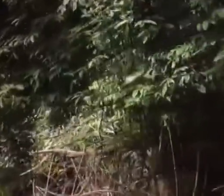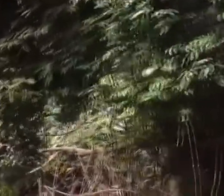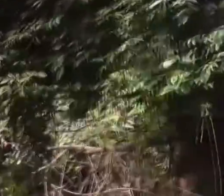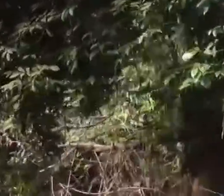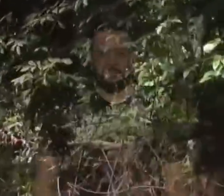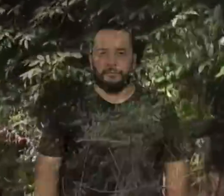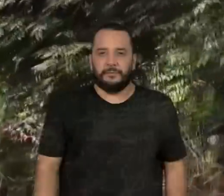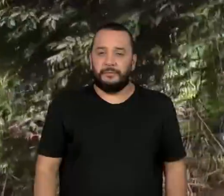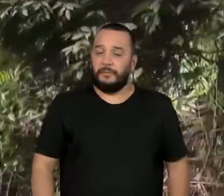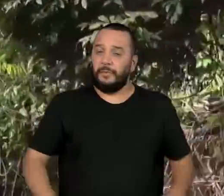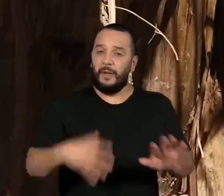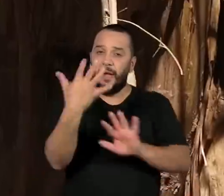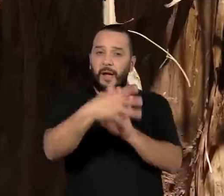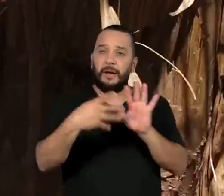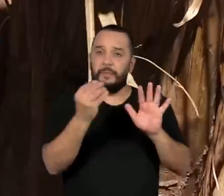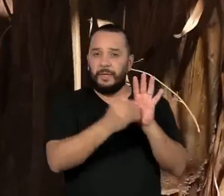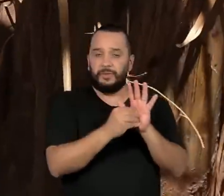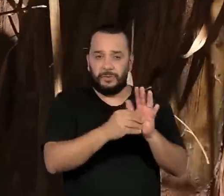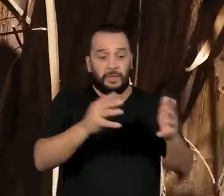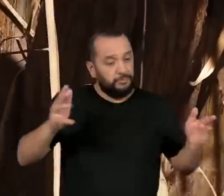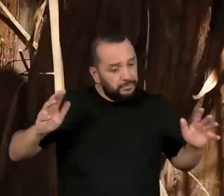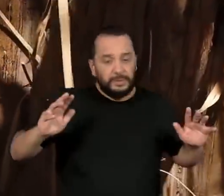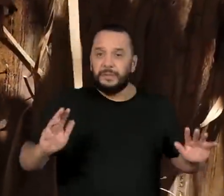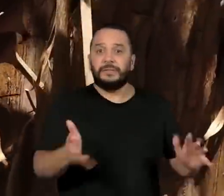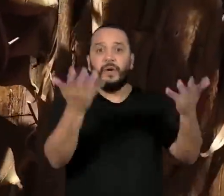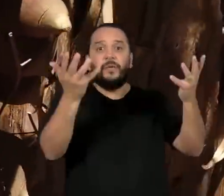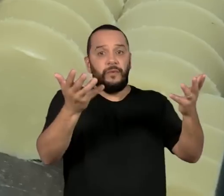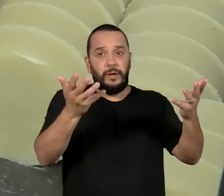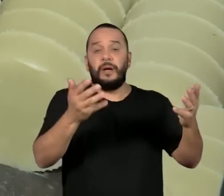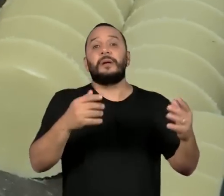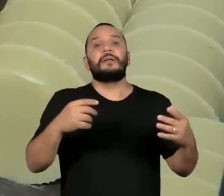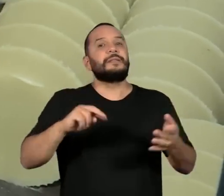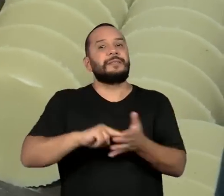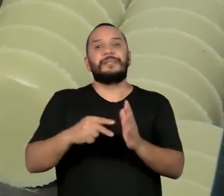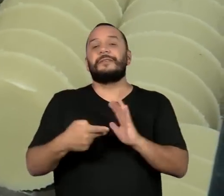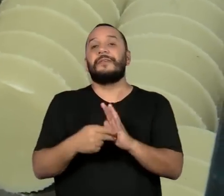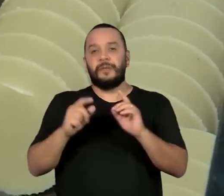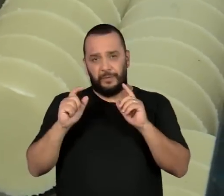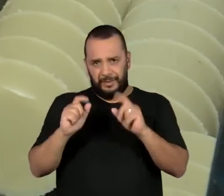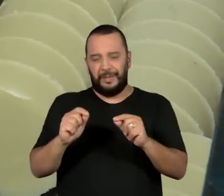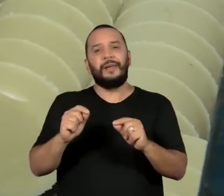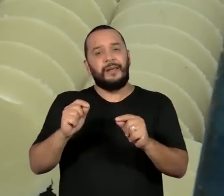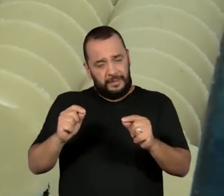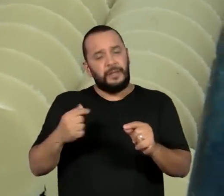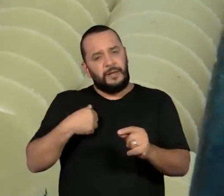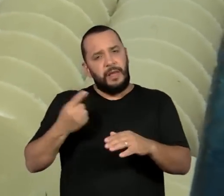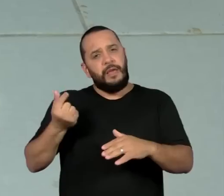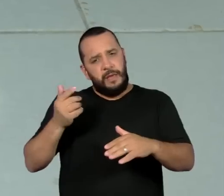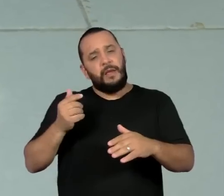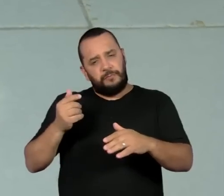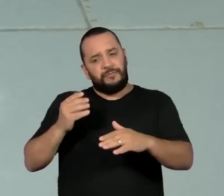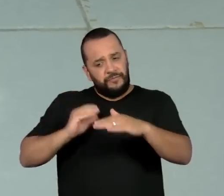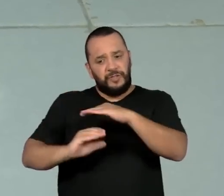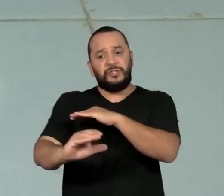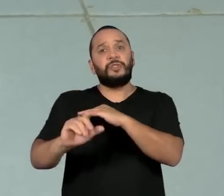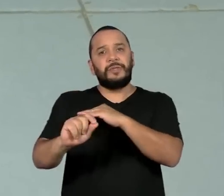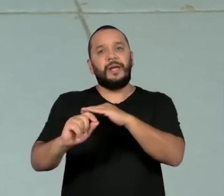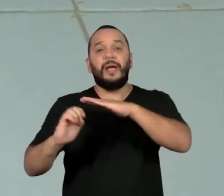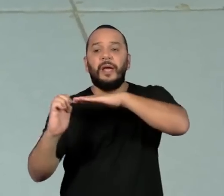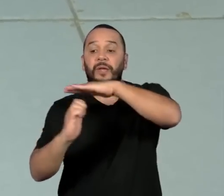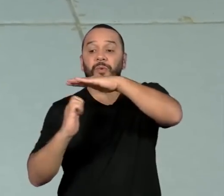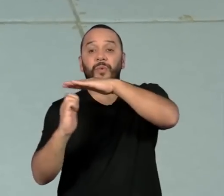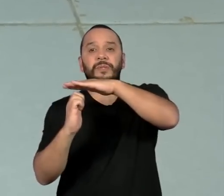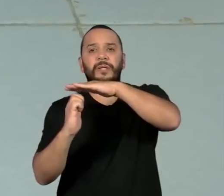Salvar a Amazônia significa investir na industrialização, sim, mas na indústria sustentável de produtos